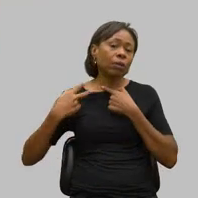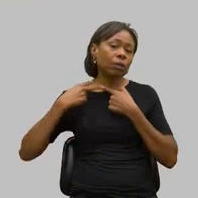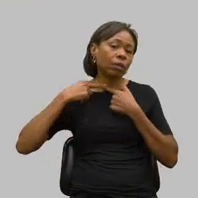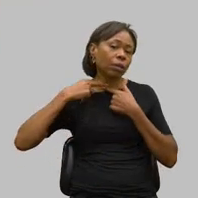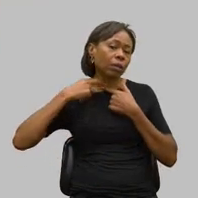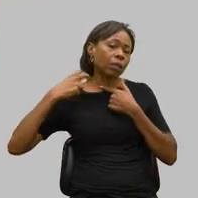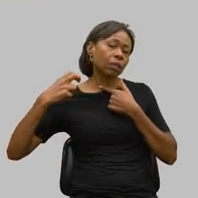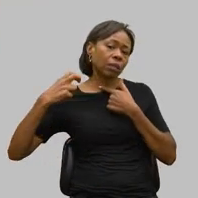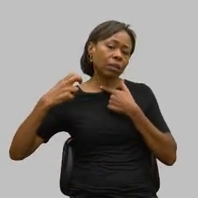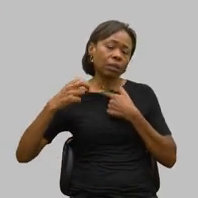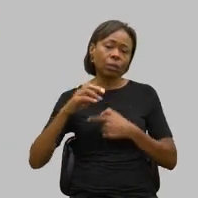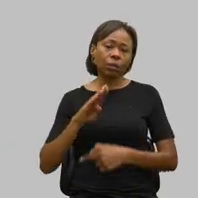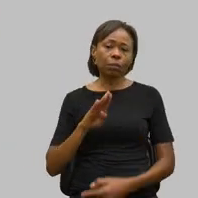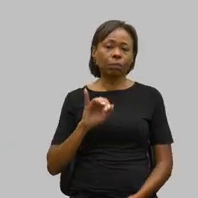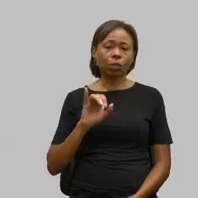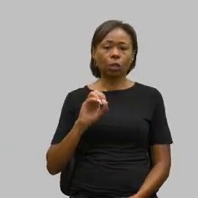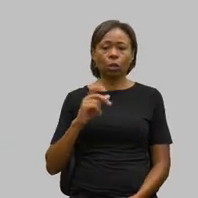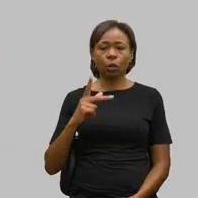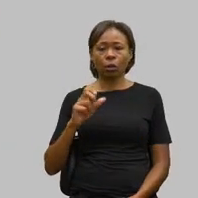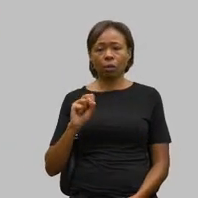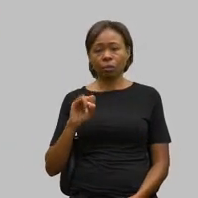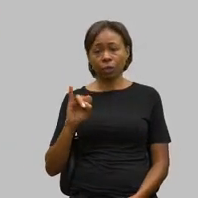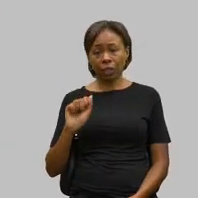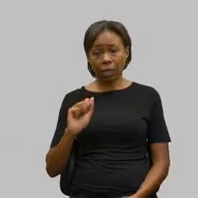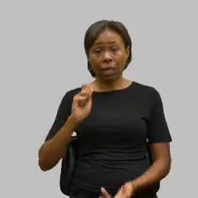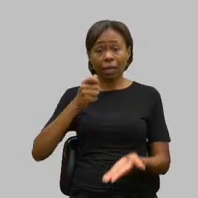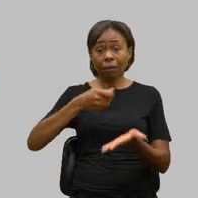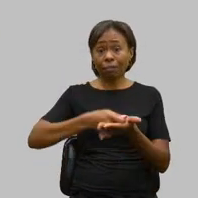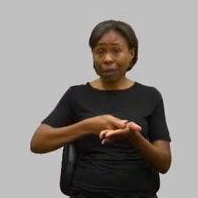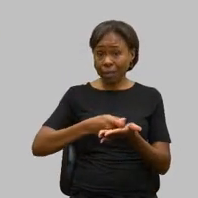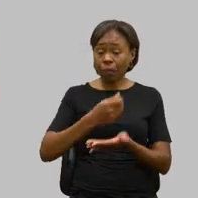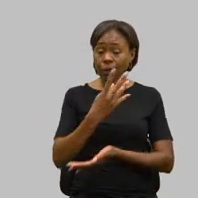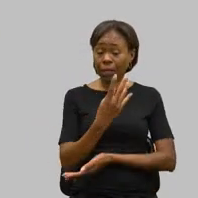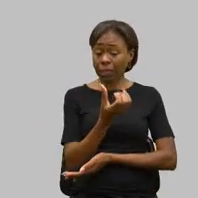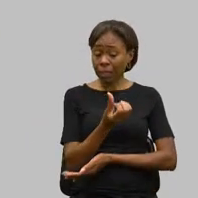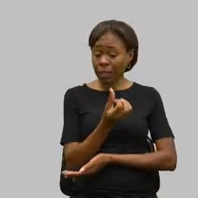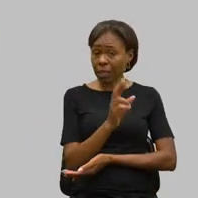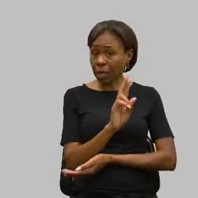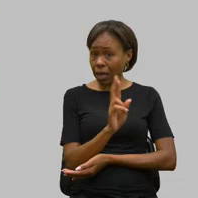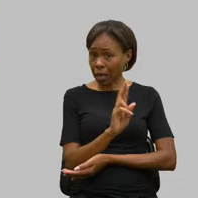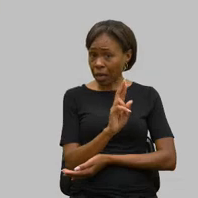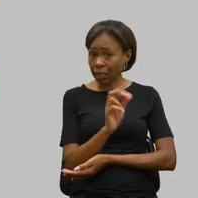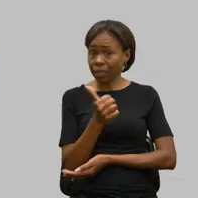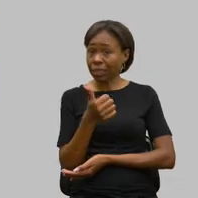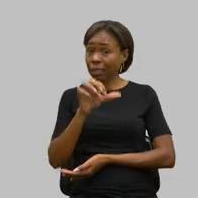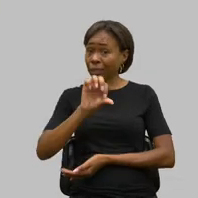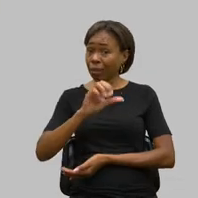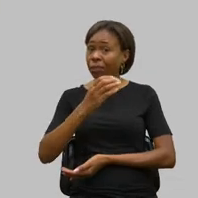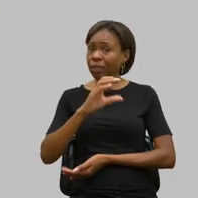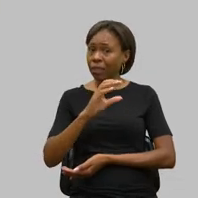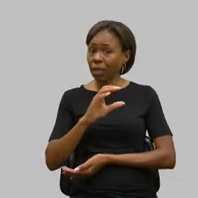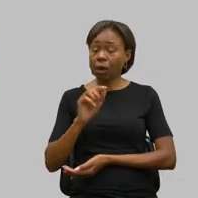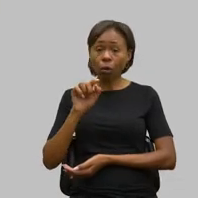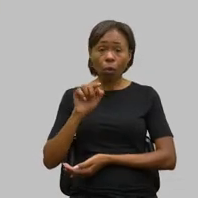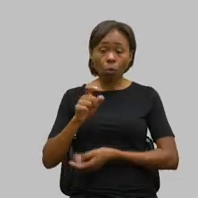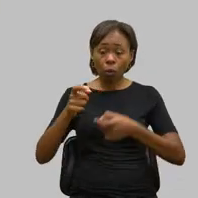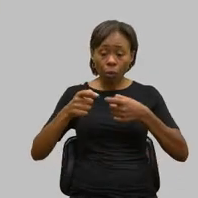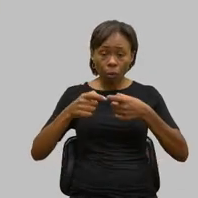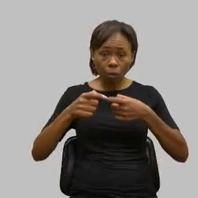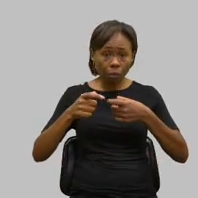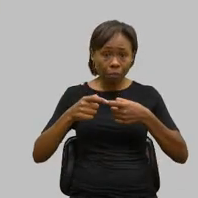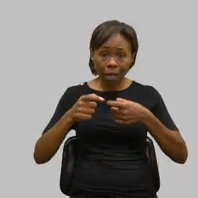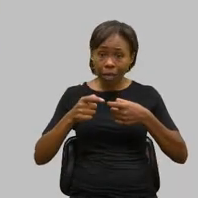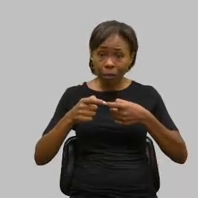Paga R$ 46,19. Quer dizer, você consegue parar um cirurgião de cabeça e pescoço, que são